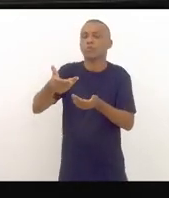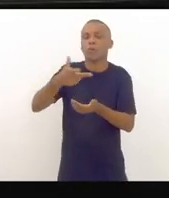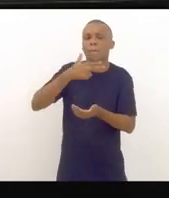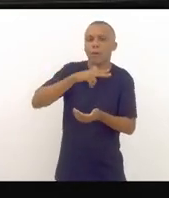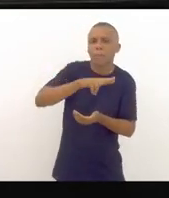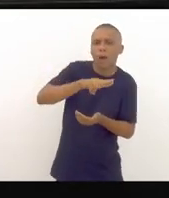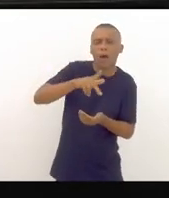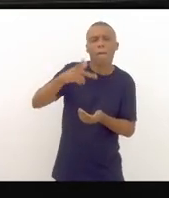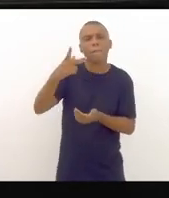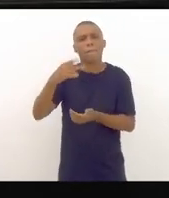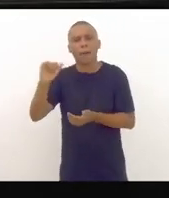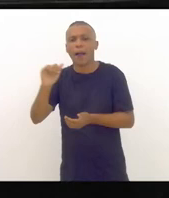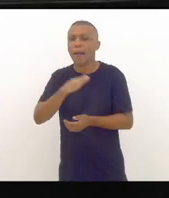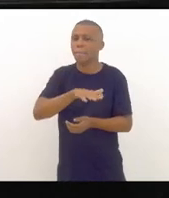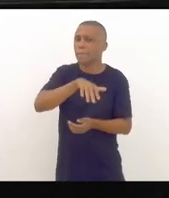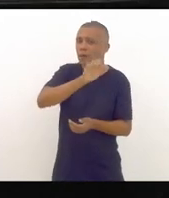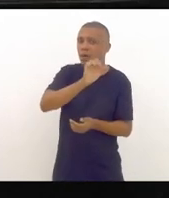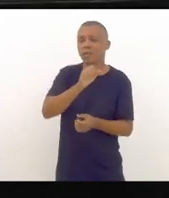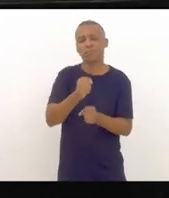ao longo do tempo, com muita